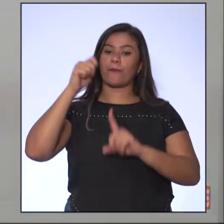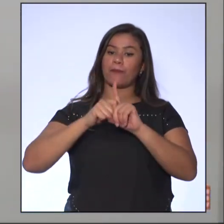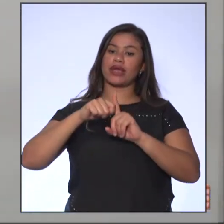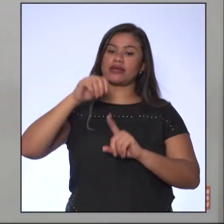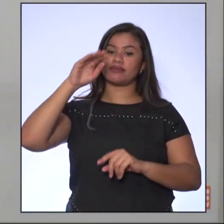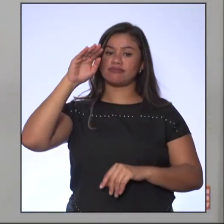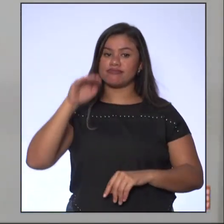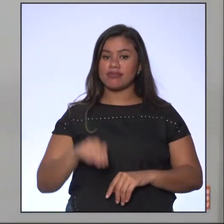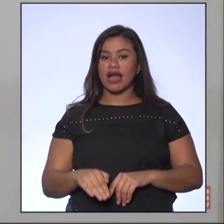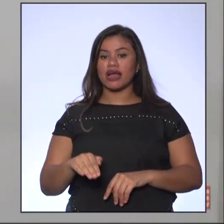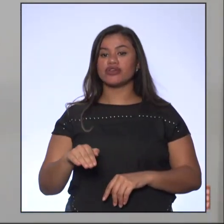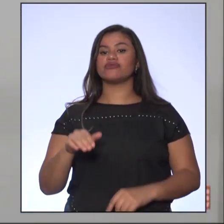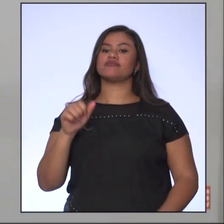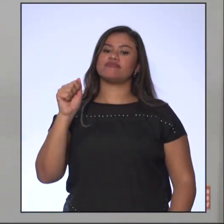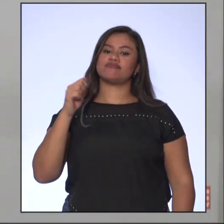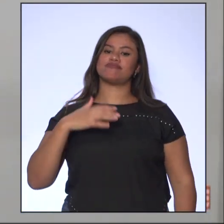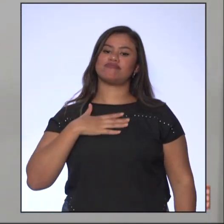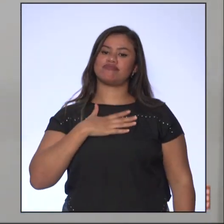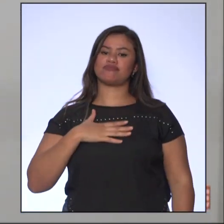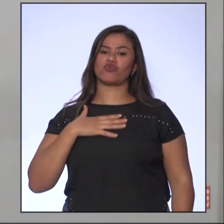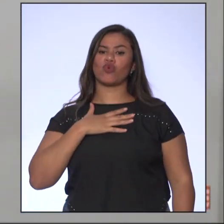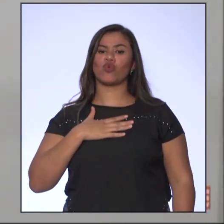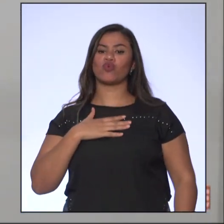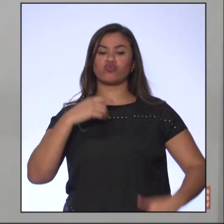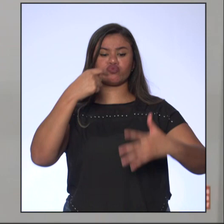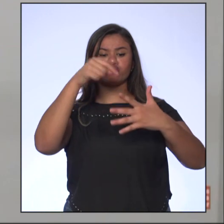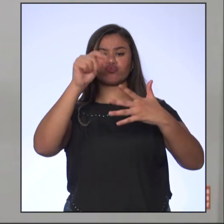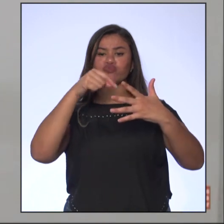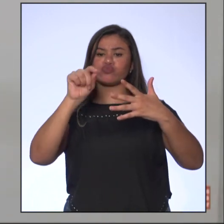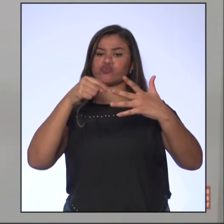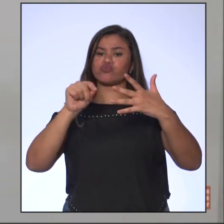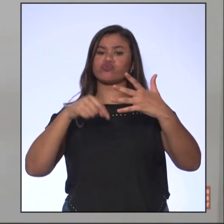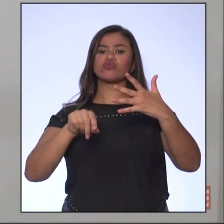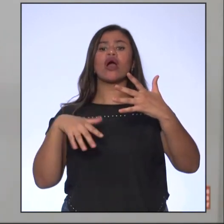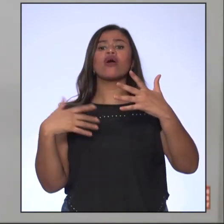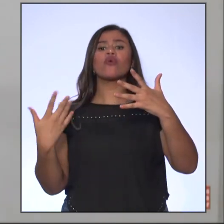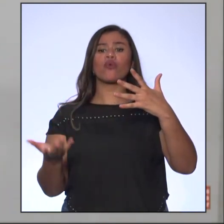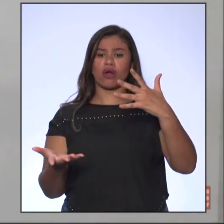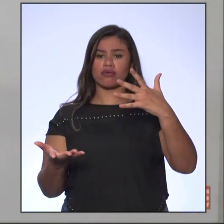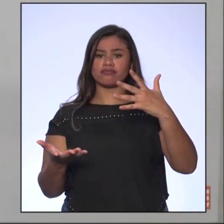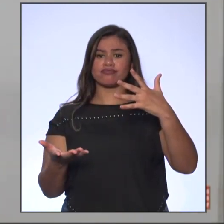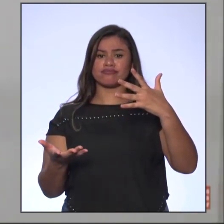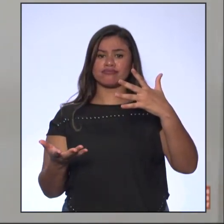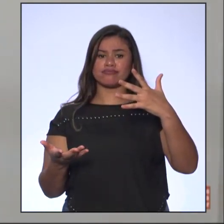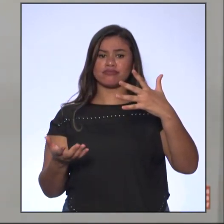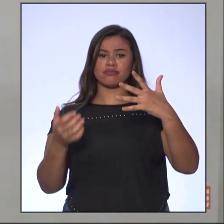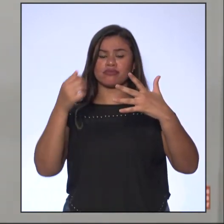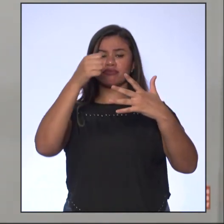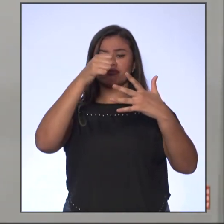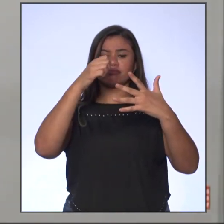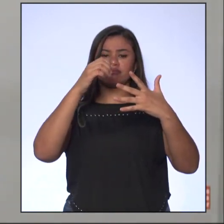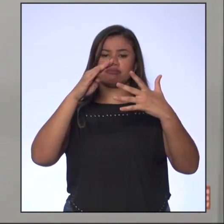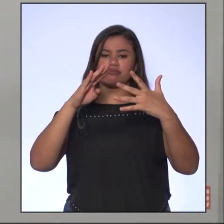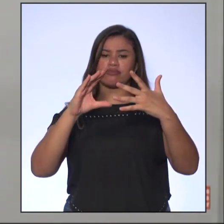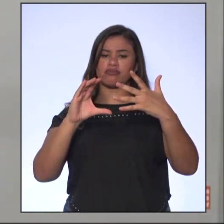questão aí? Coloca aí, a alternativa é que você tem aí os meses, deixa eu olhar aqui,